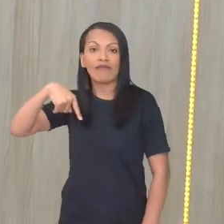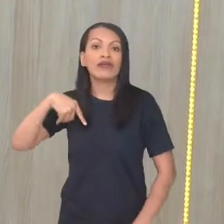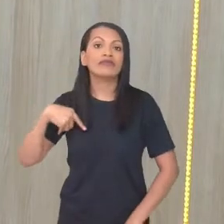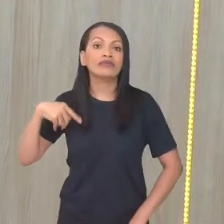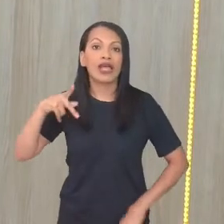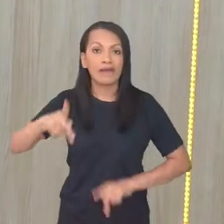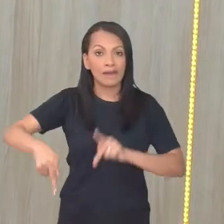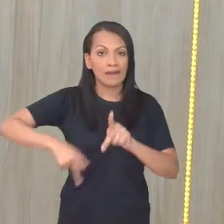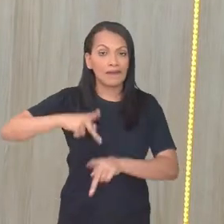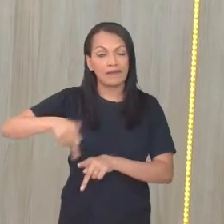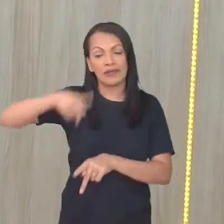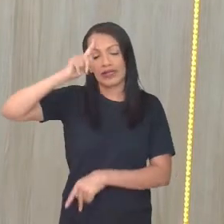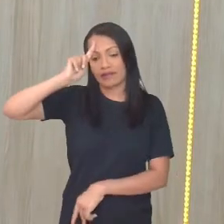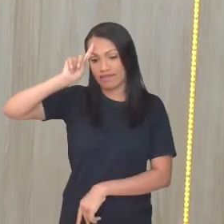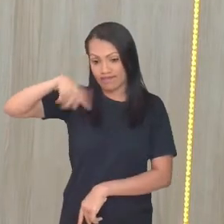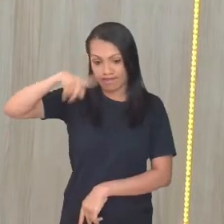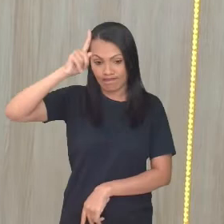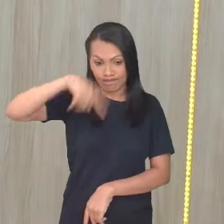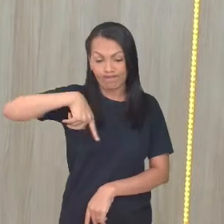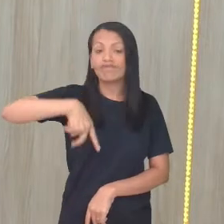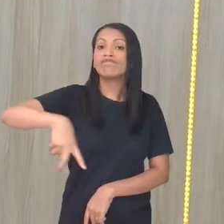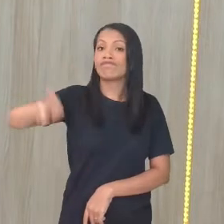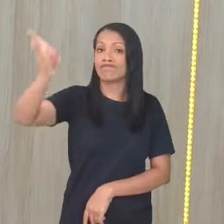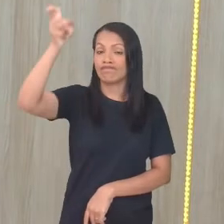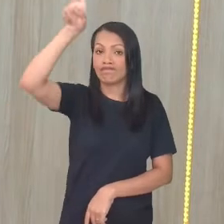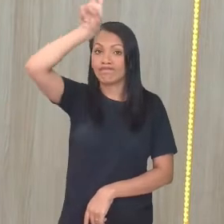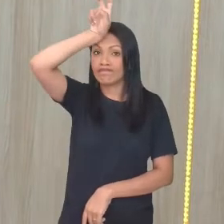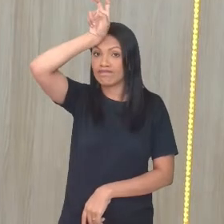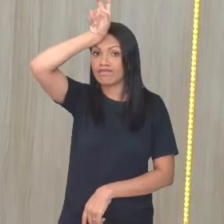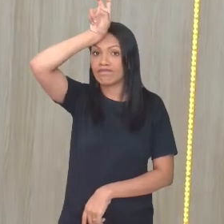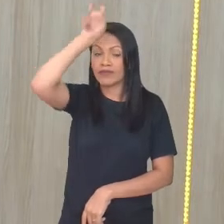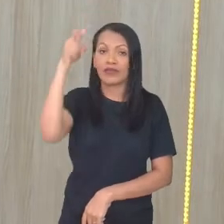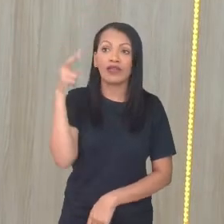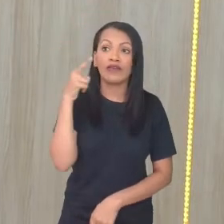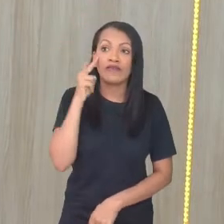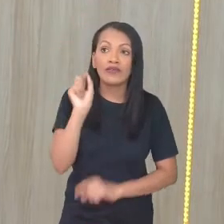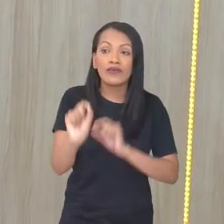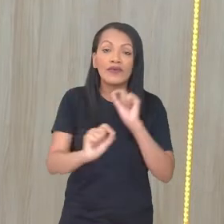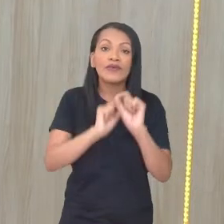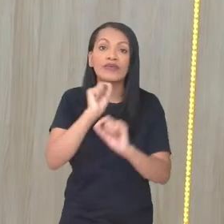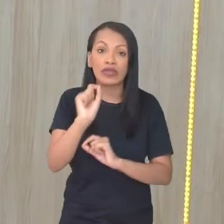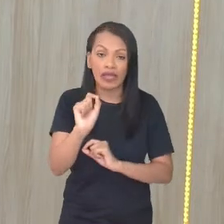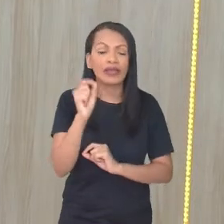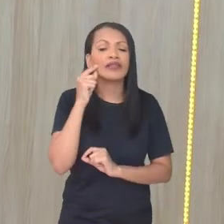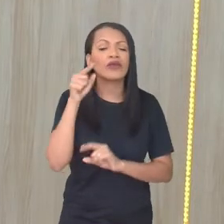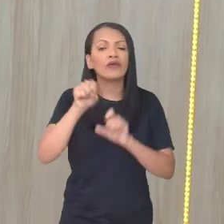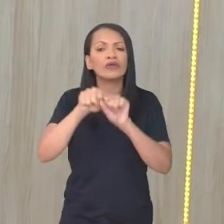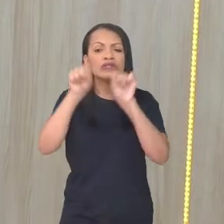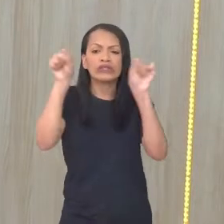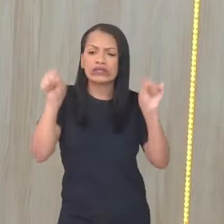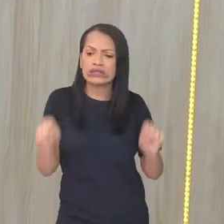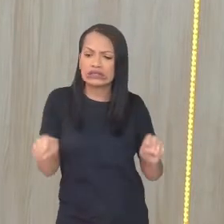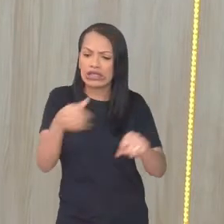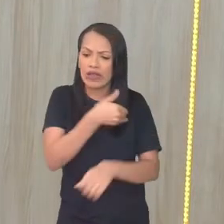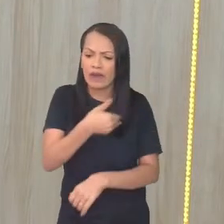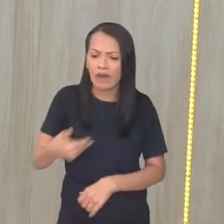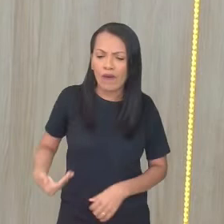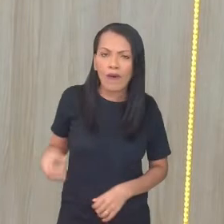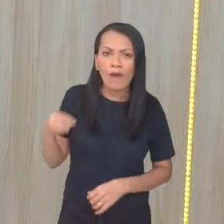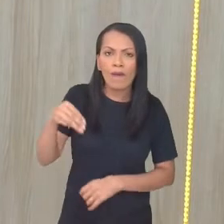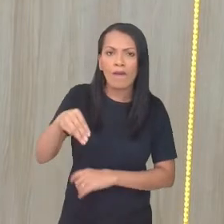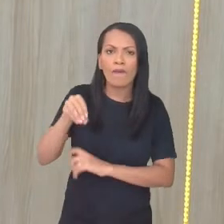porque a gente viu também que no Egito Antigo, né, existia um sistema de governo que é o que a gente chama de